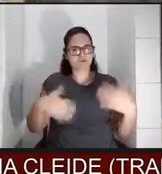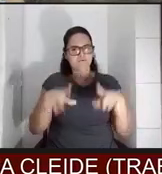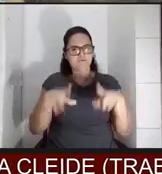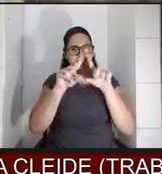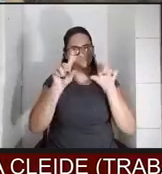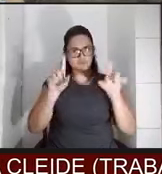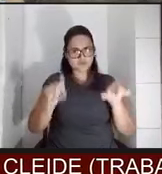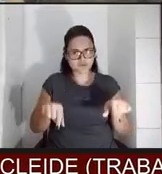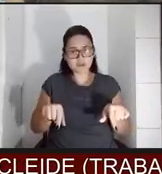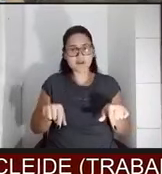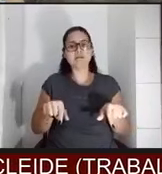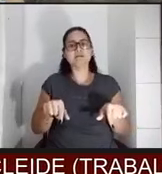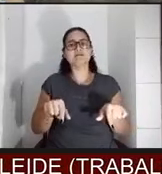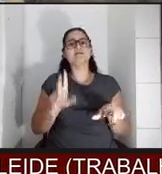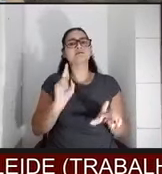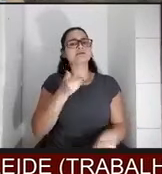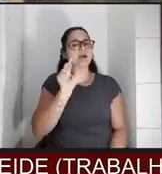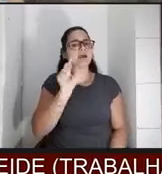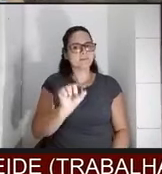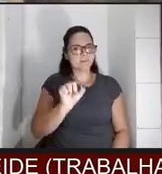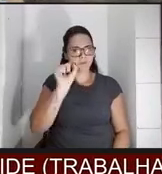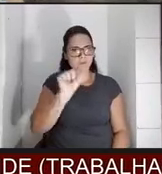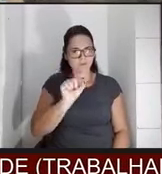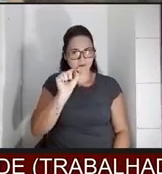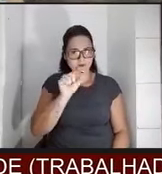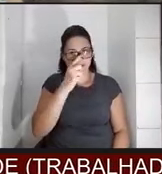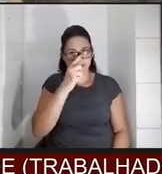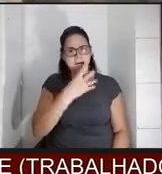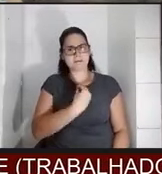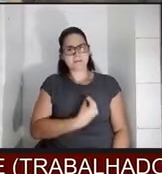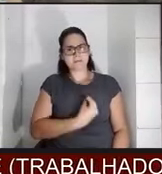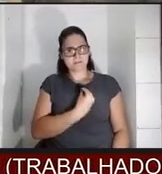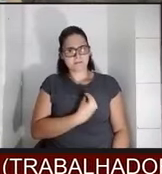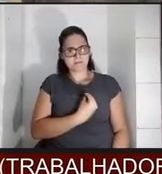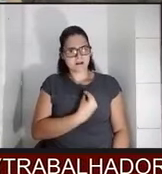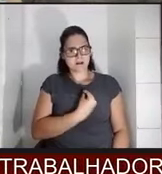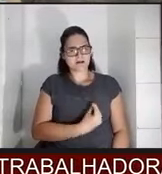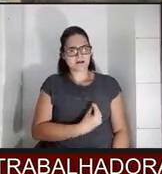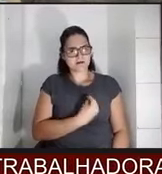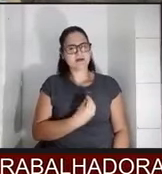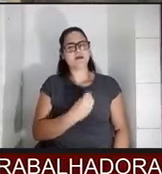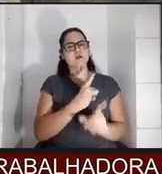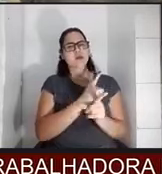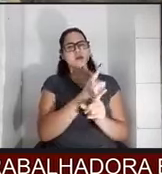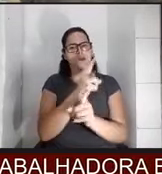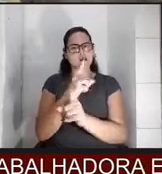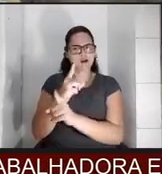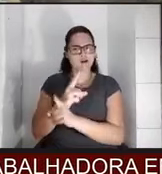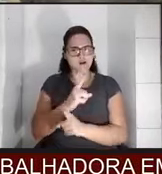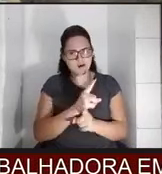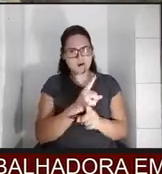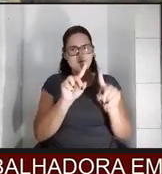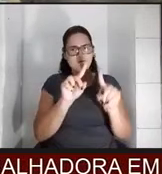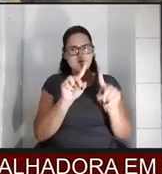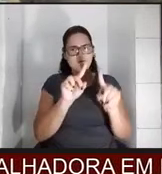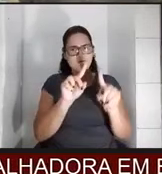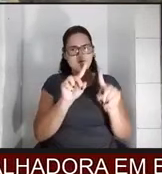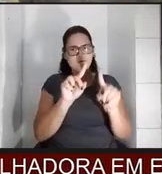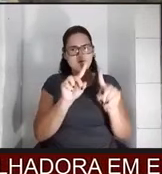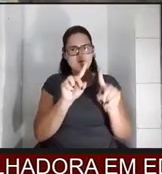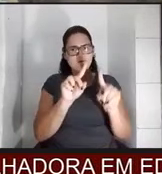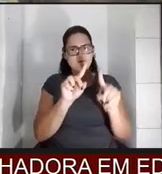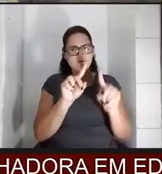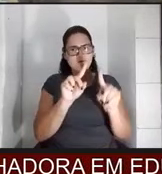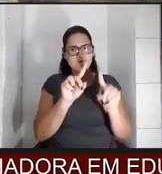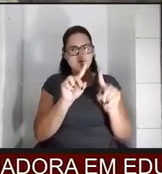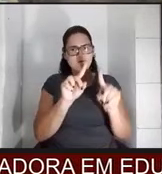por sempre estar presente nos encontros de funcionários, nos congressos da CNTE, enfim.